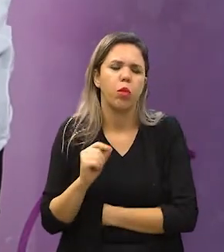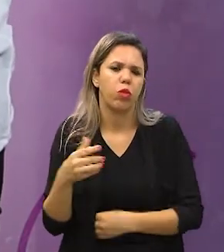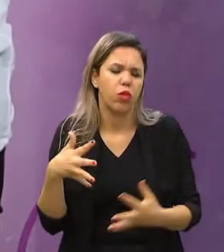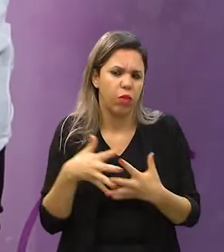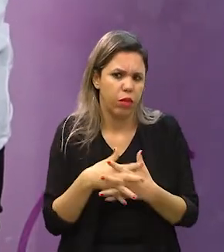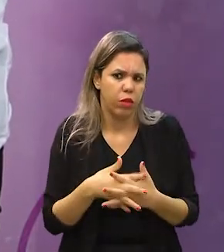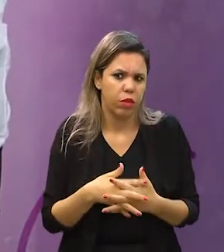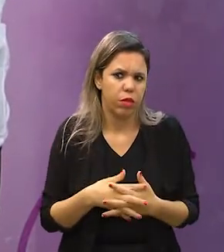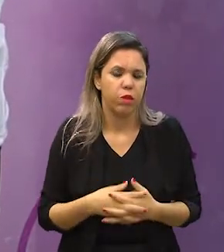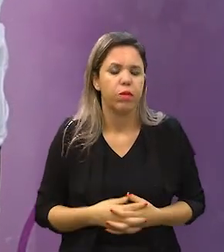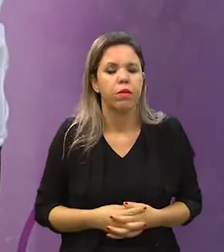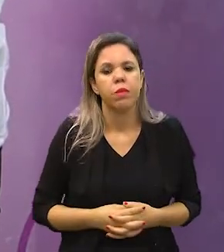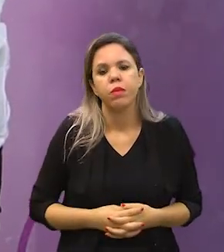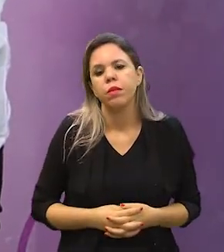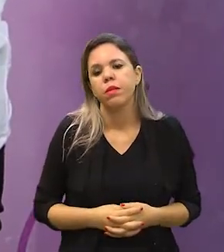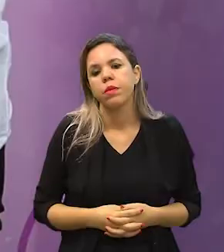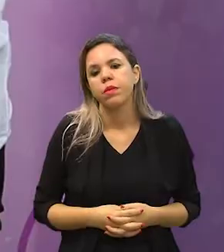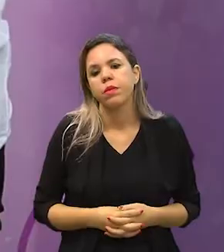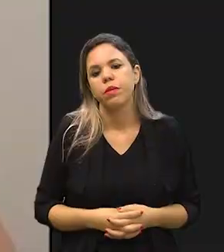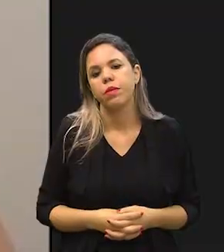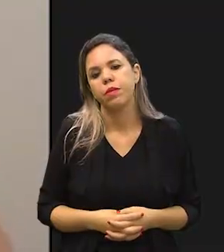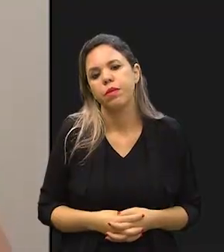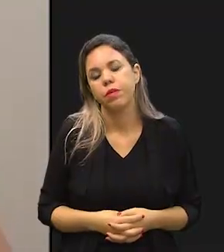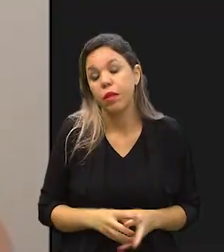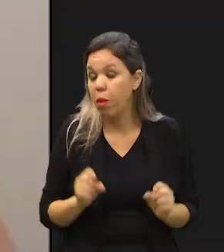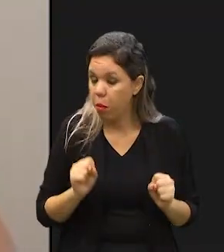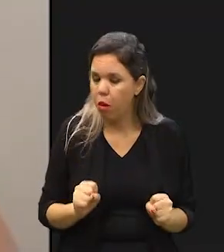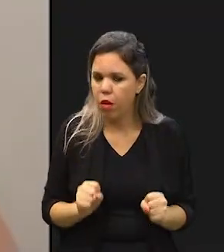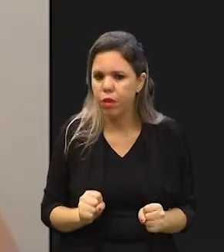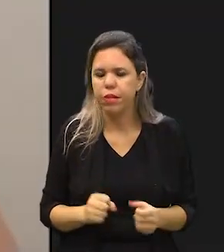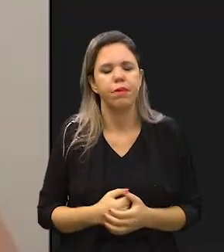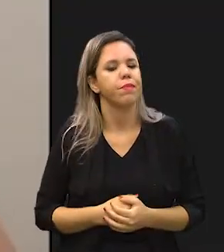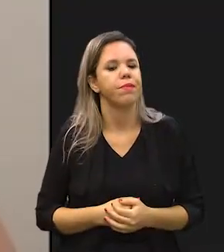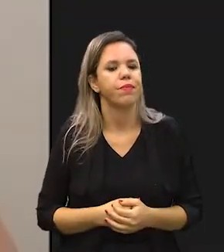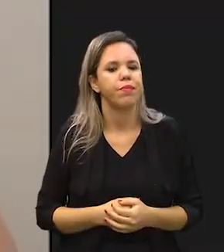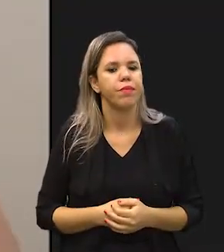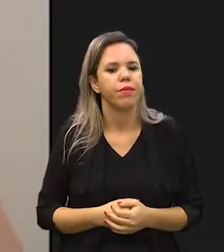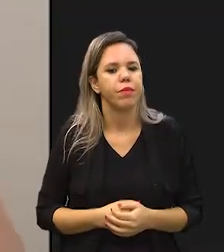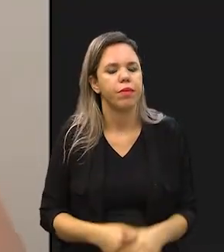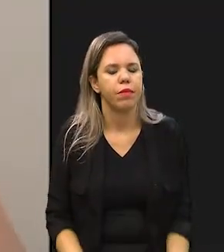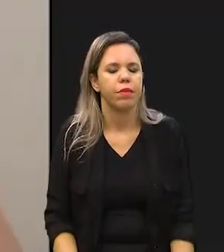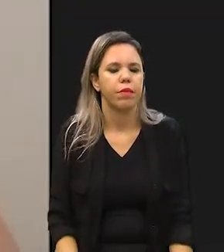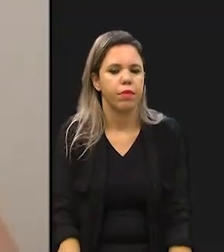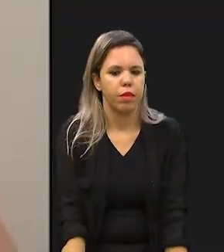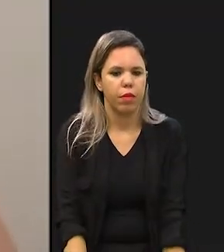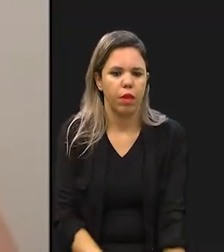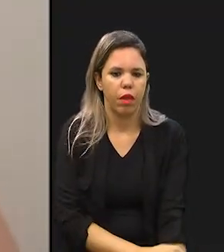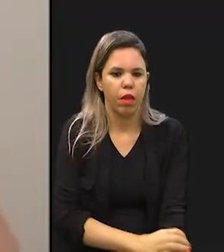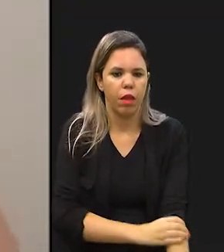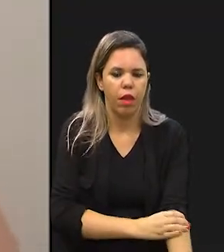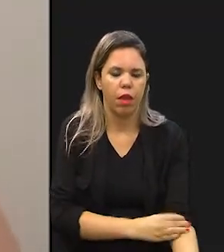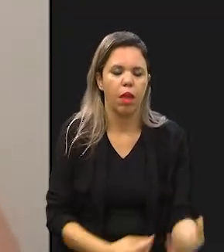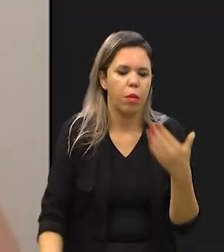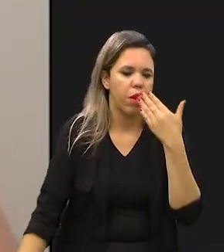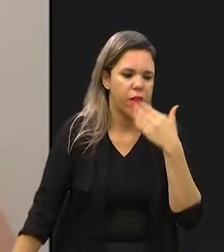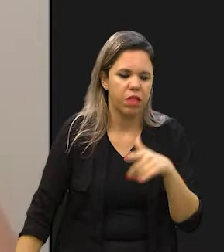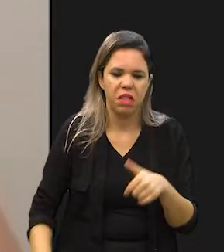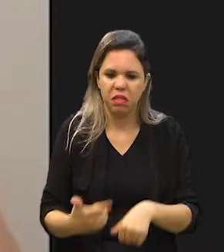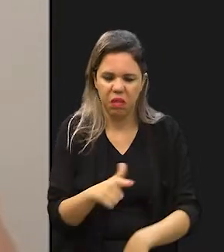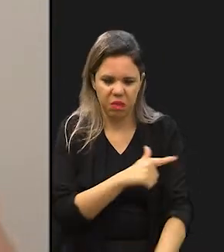ser confundido com outras coisas? Pode ser confundido tanto com que a gente vê que fala que é uma criança